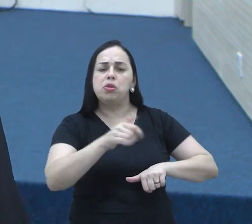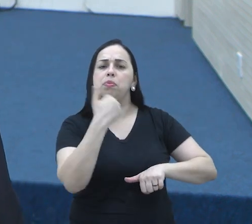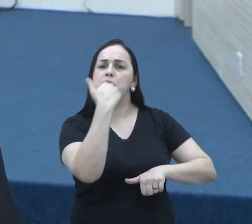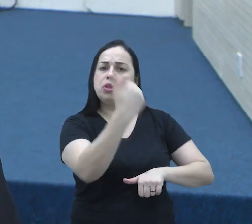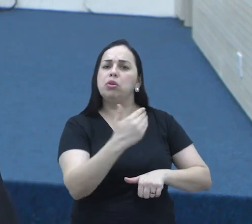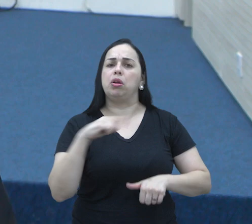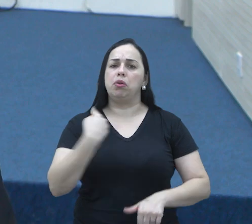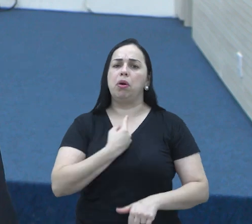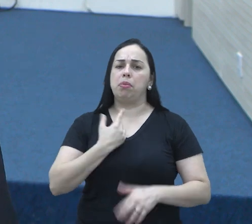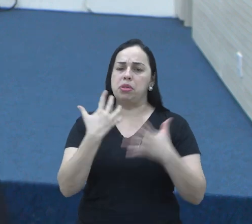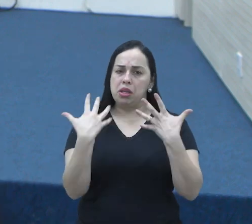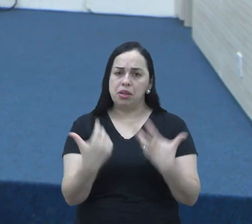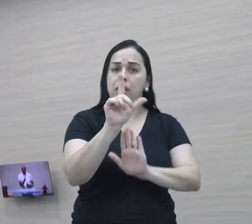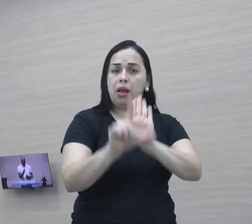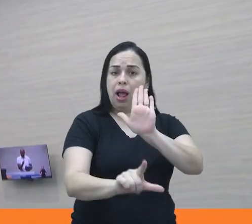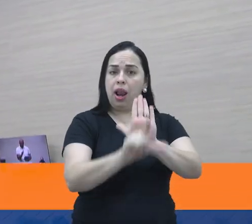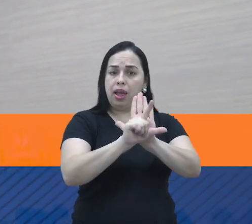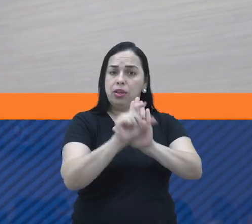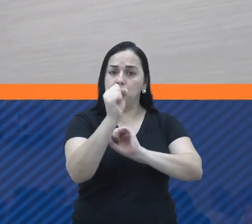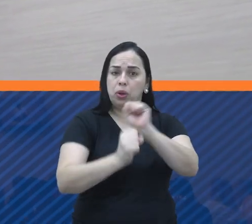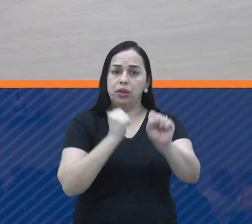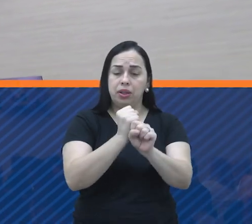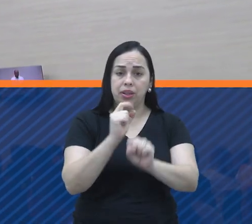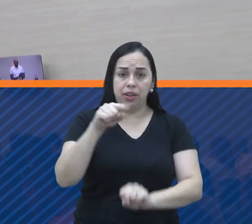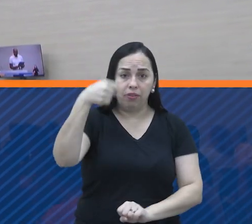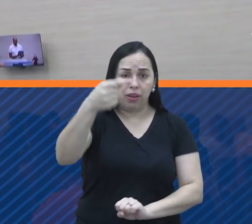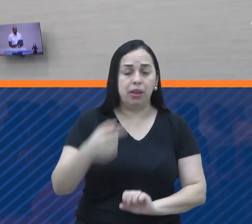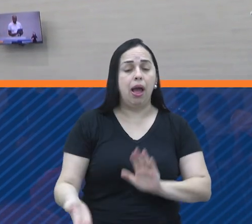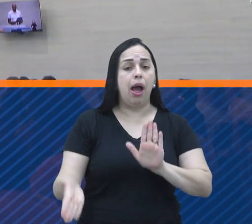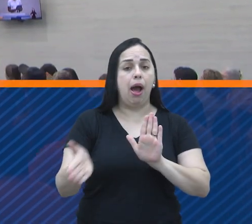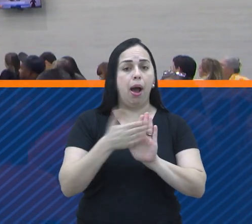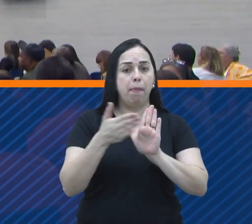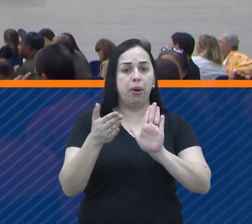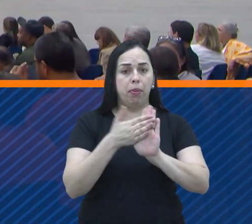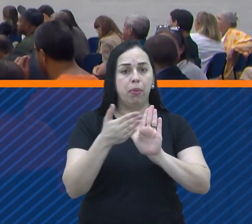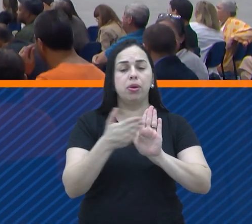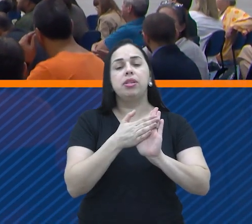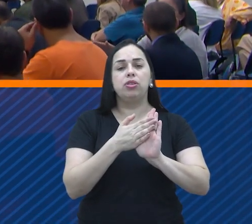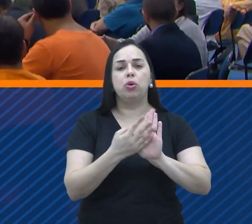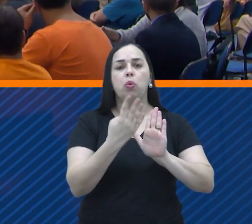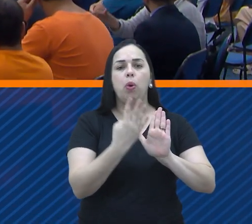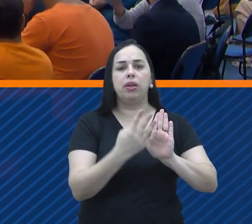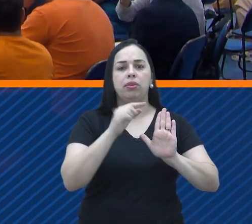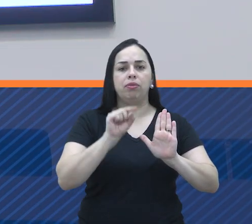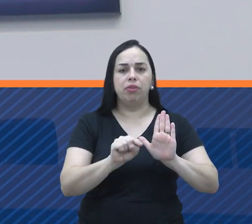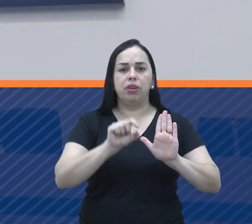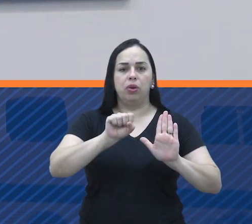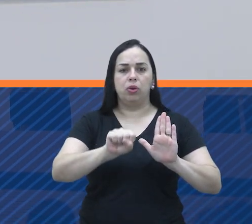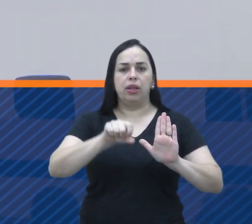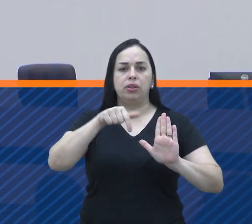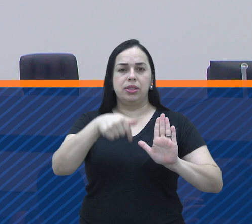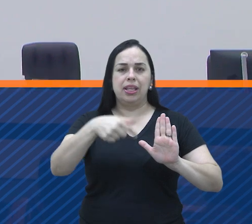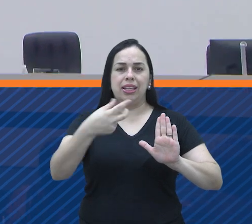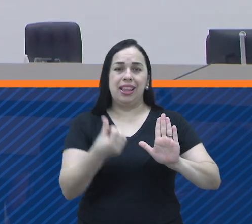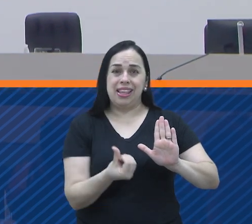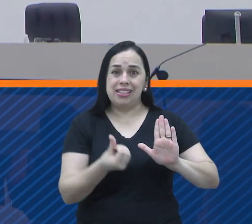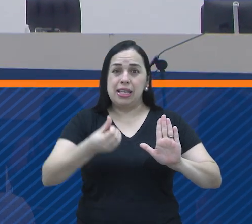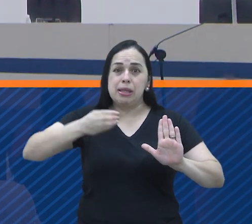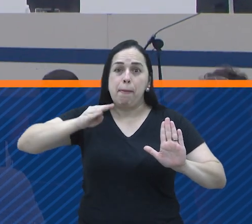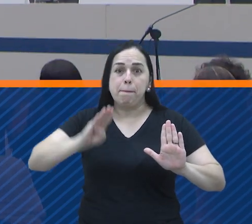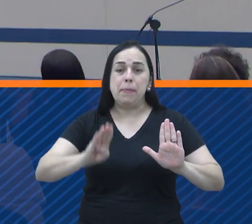atendidos conforme a nossa possibilidade. A proposta do orçamento da Prefeitura para 2025 é de